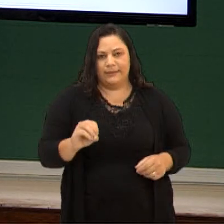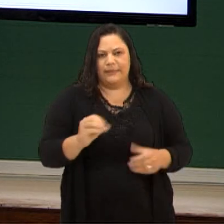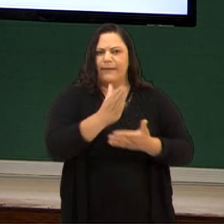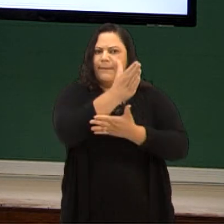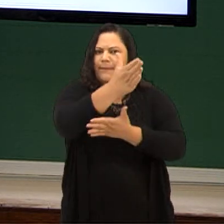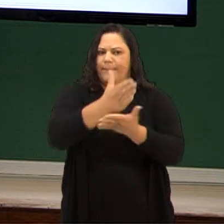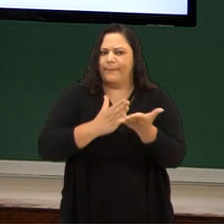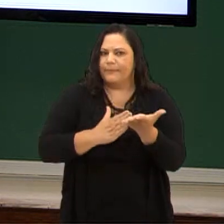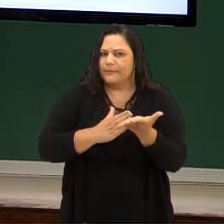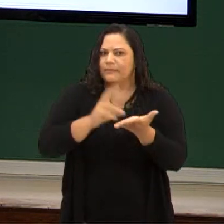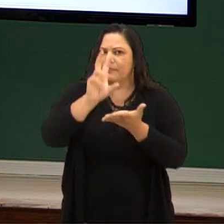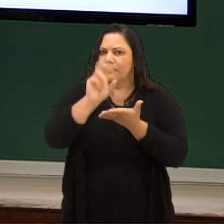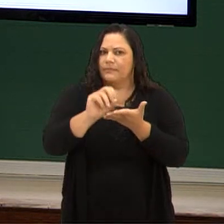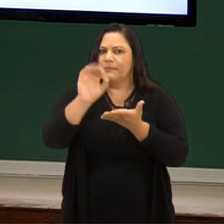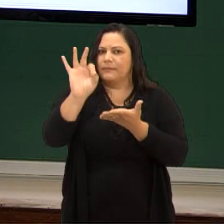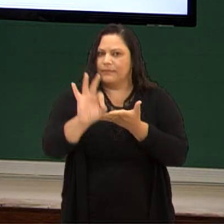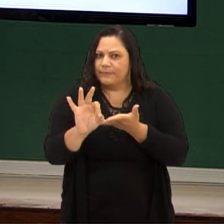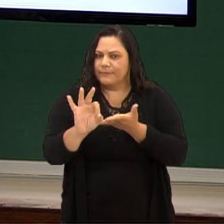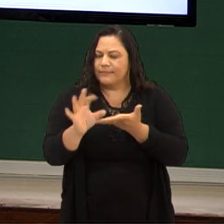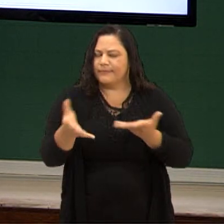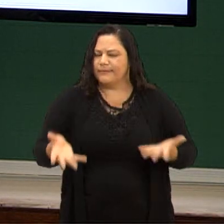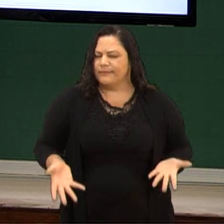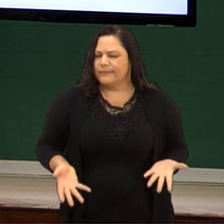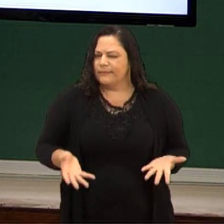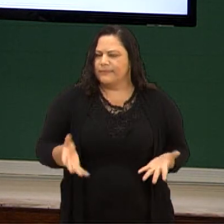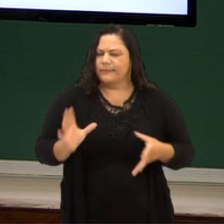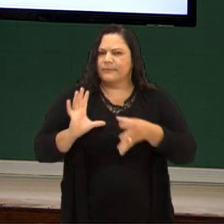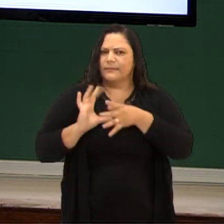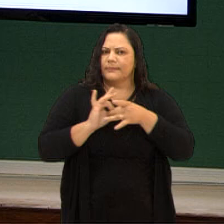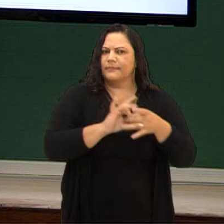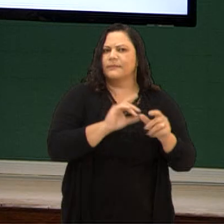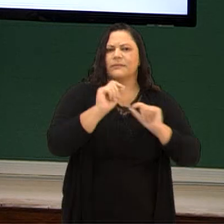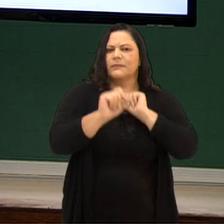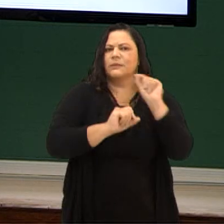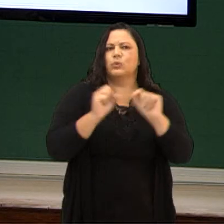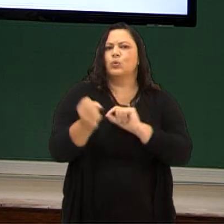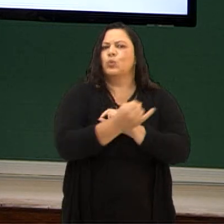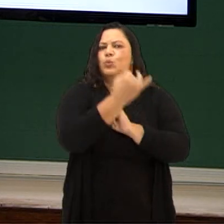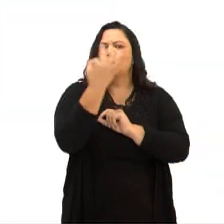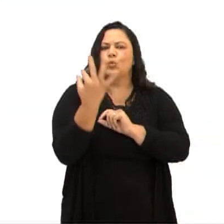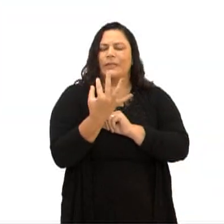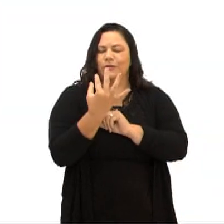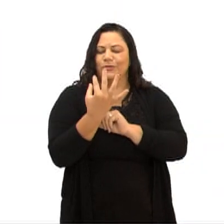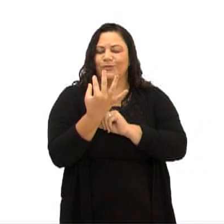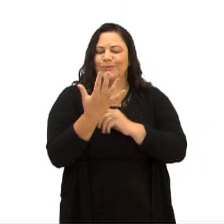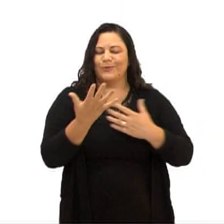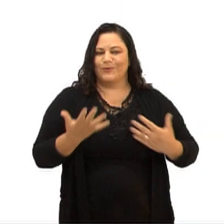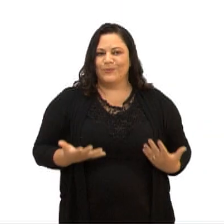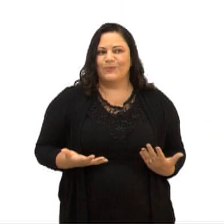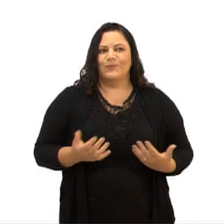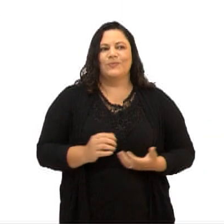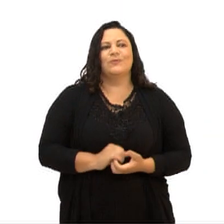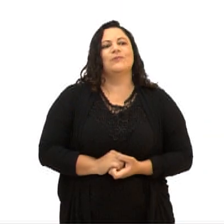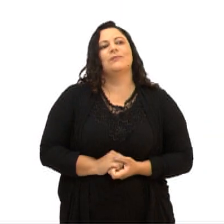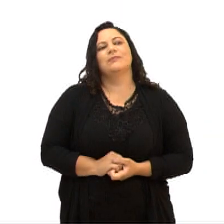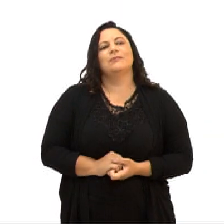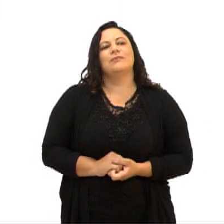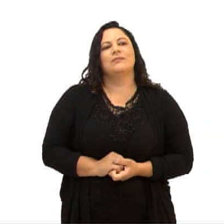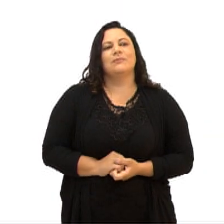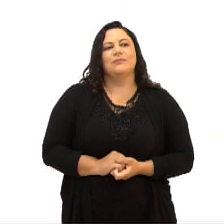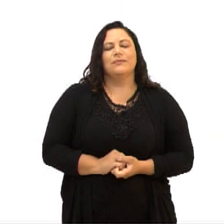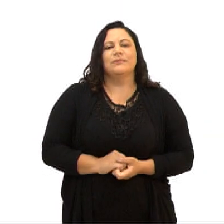metade, que é 50%, corresponde a quantos graus? Como que a gente pode fazer? Olha o que a professora